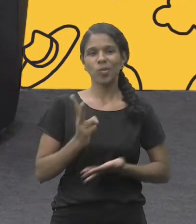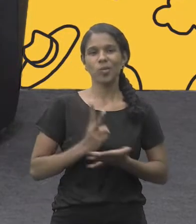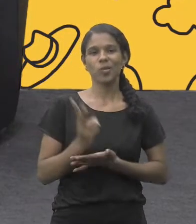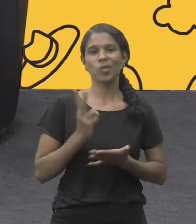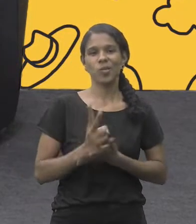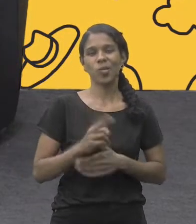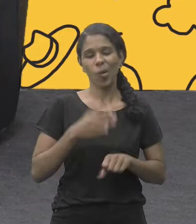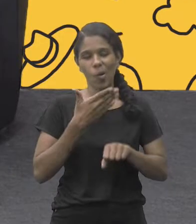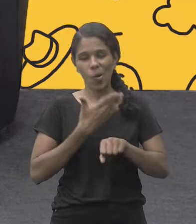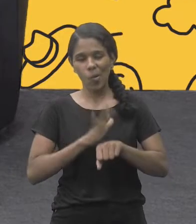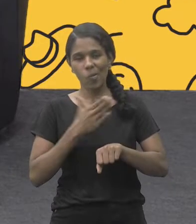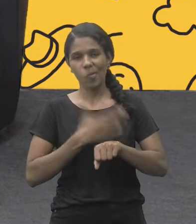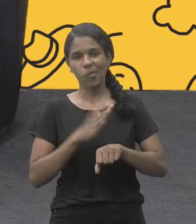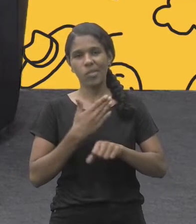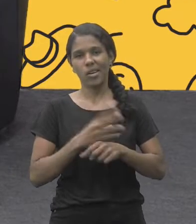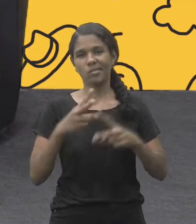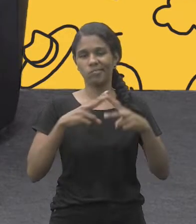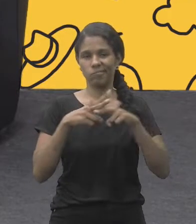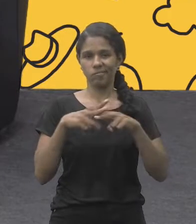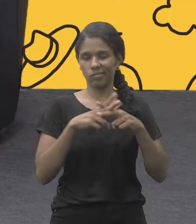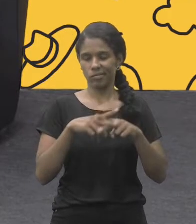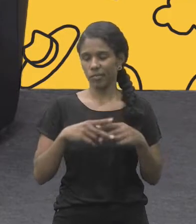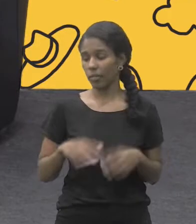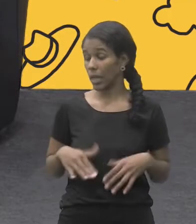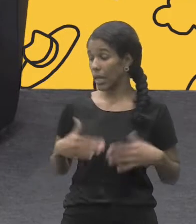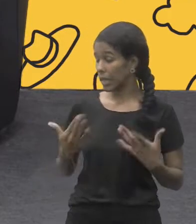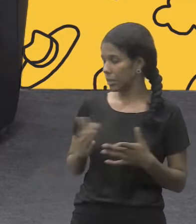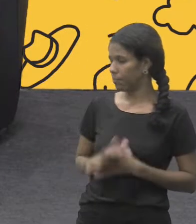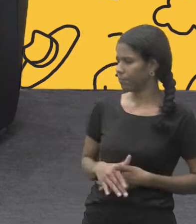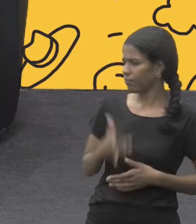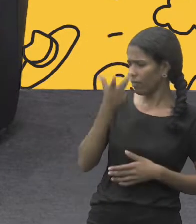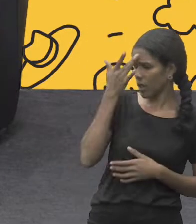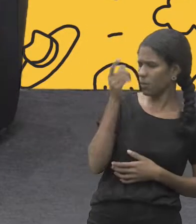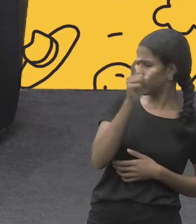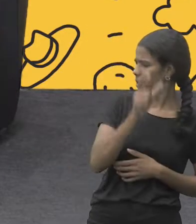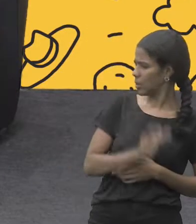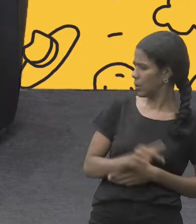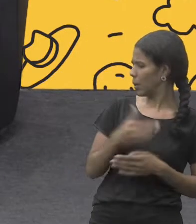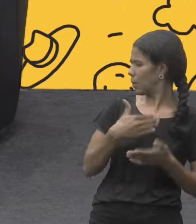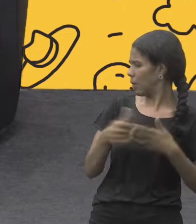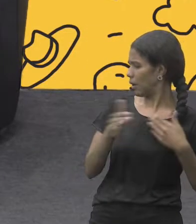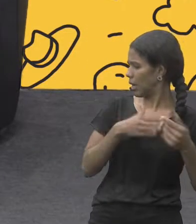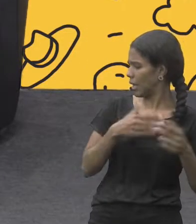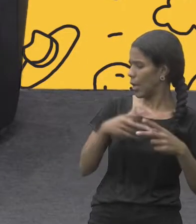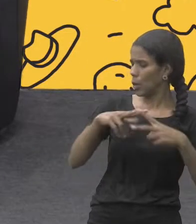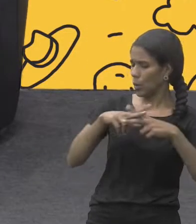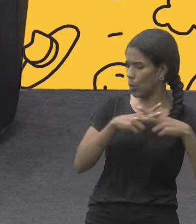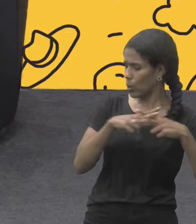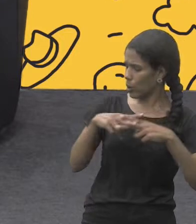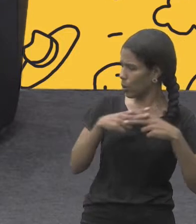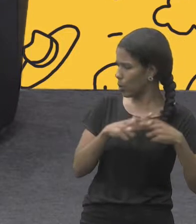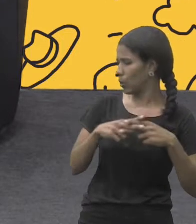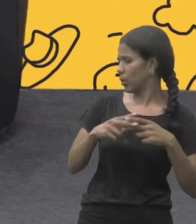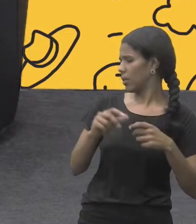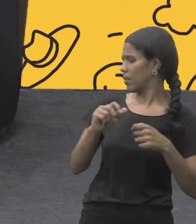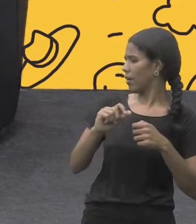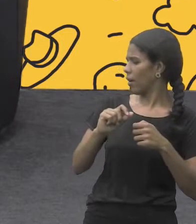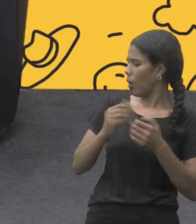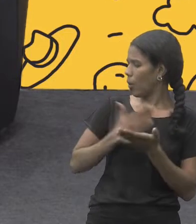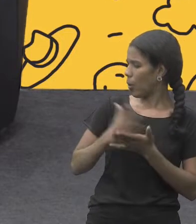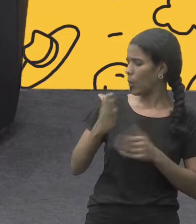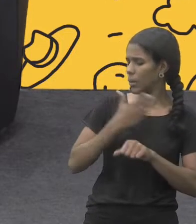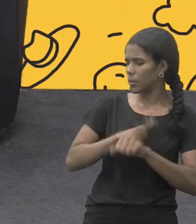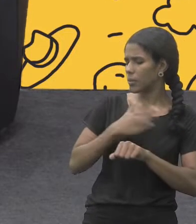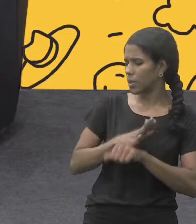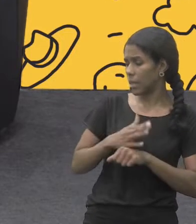Quando uma pessoa pratica autodefesa, tem alguma regra para fazer uso dessa luta?